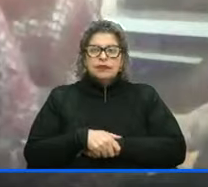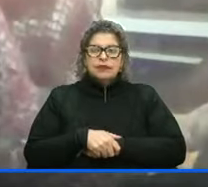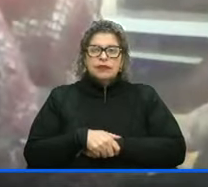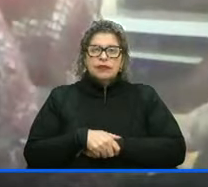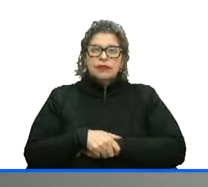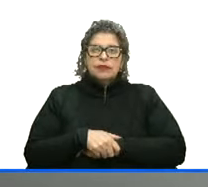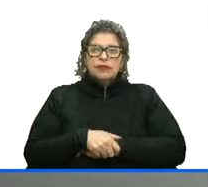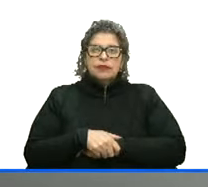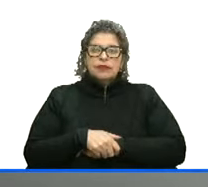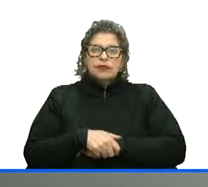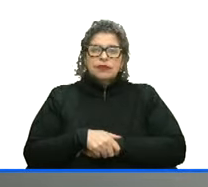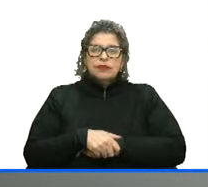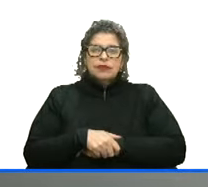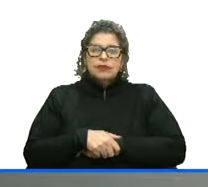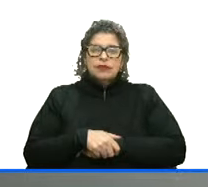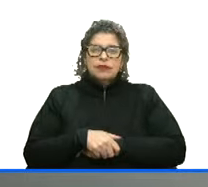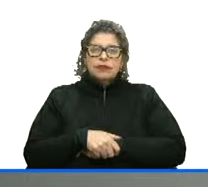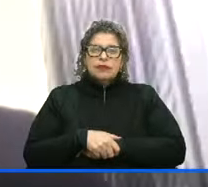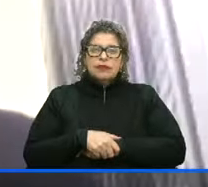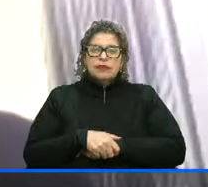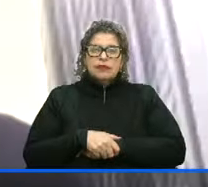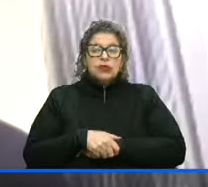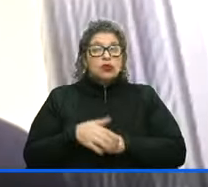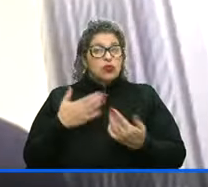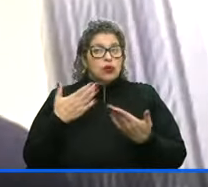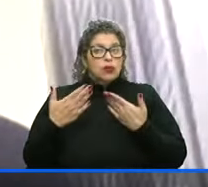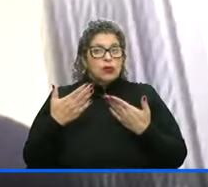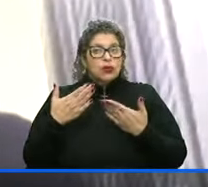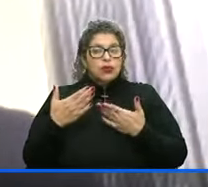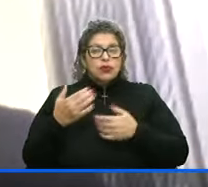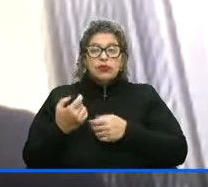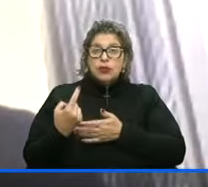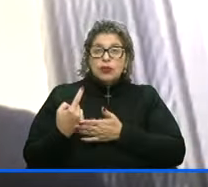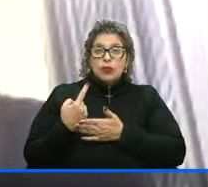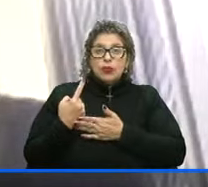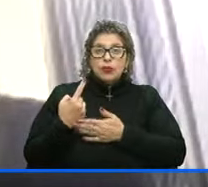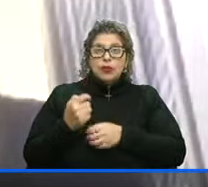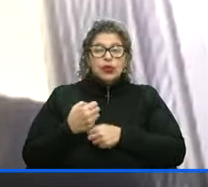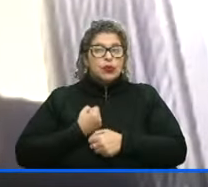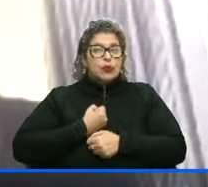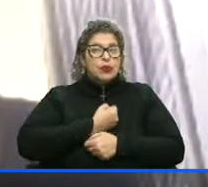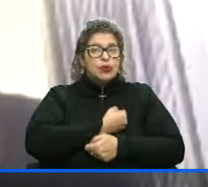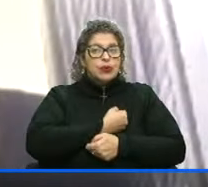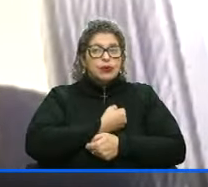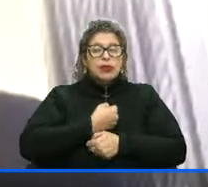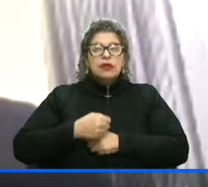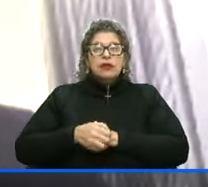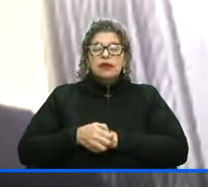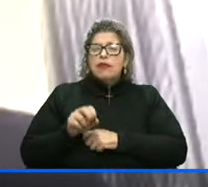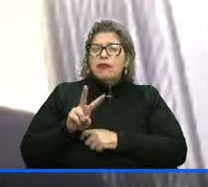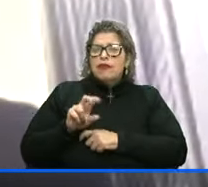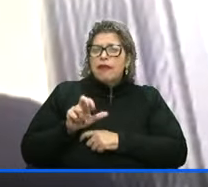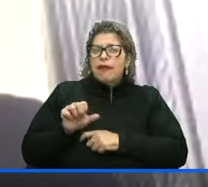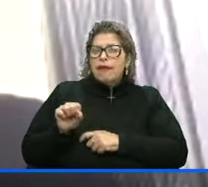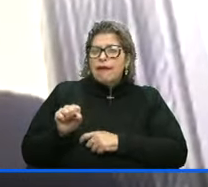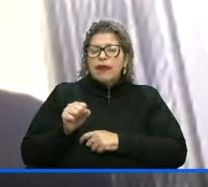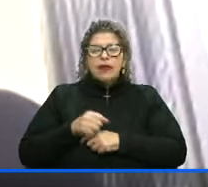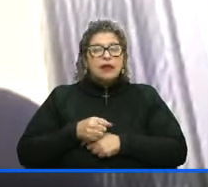aqui. Eu acho que é isso. Não sei se ficou alguma dúvida. Eu vi que tem várias perguntas sobre números de vagas